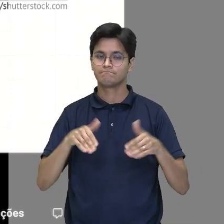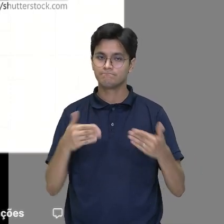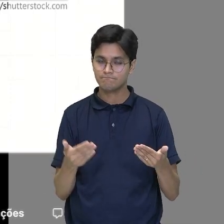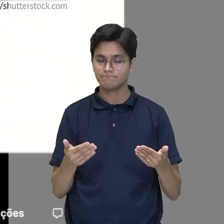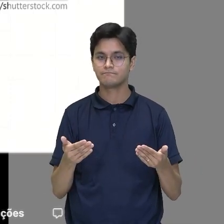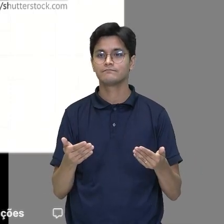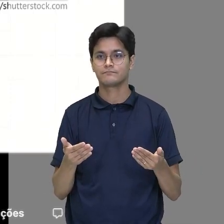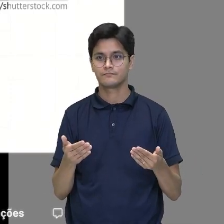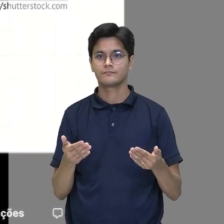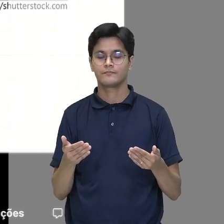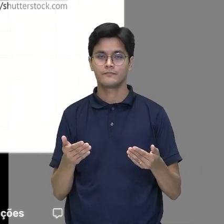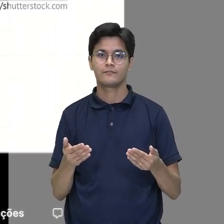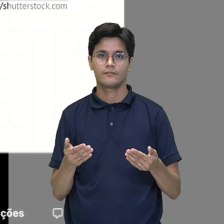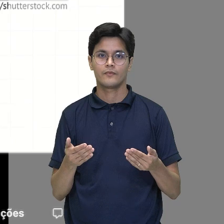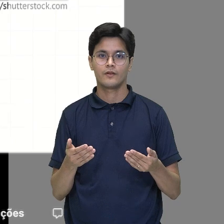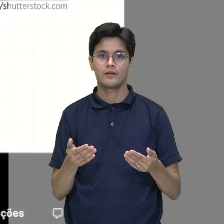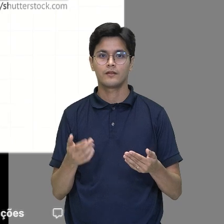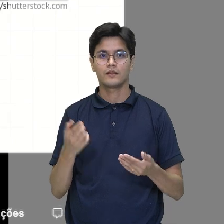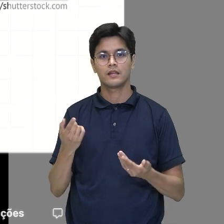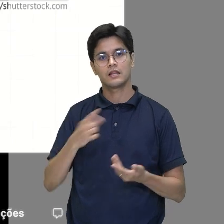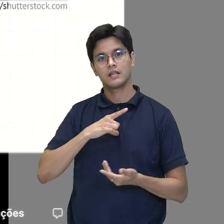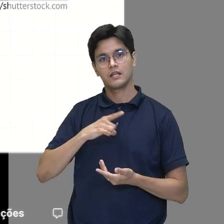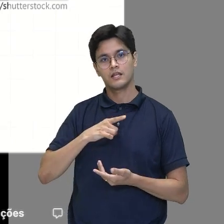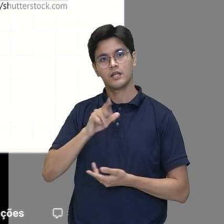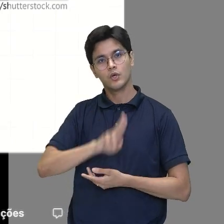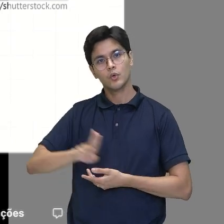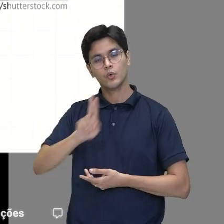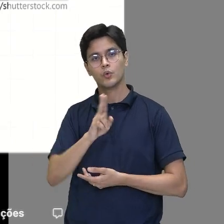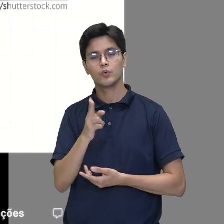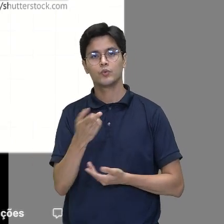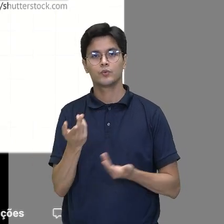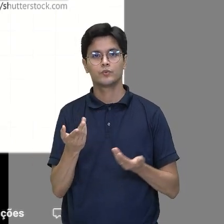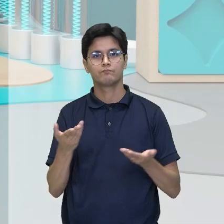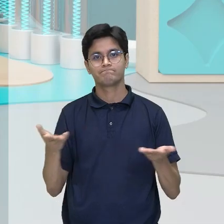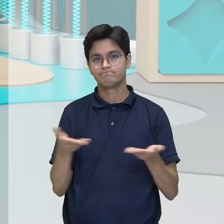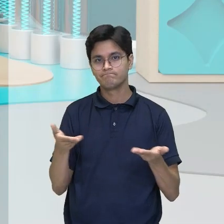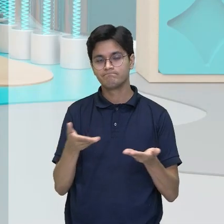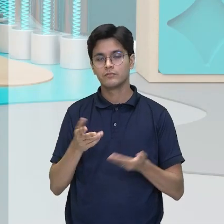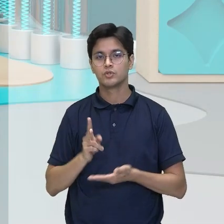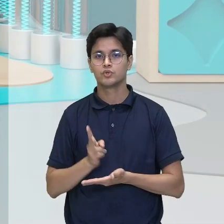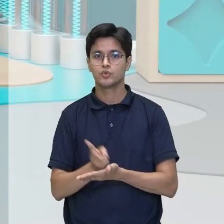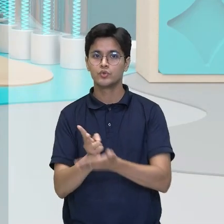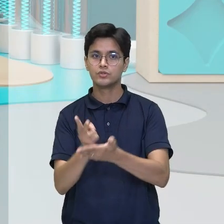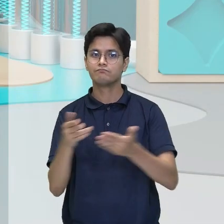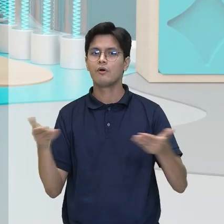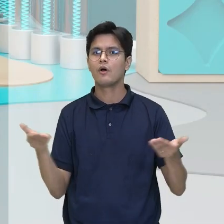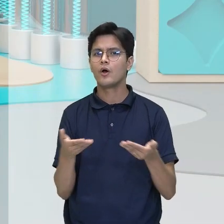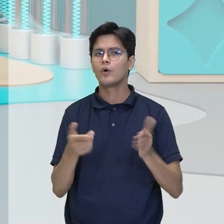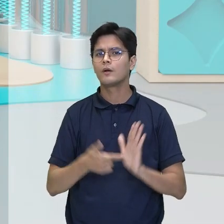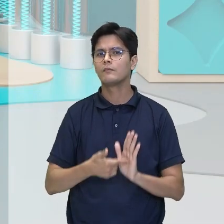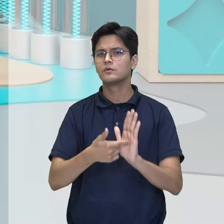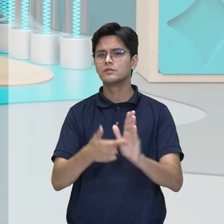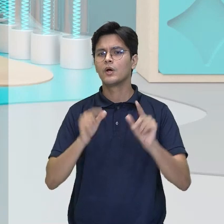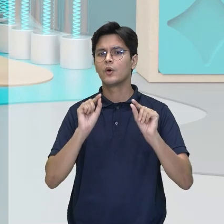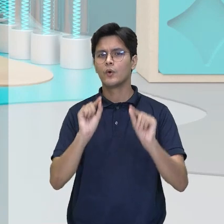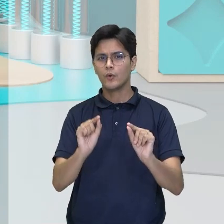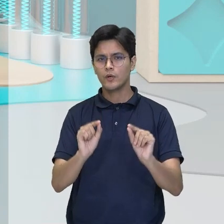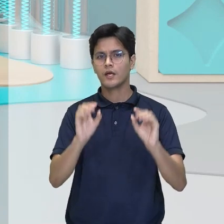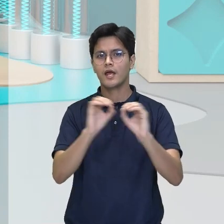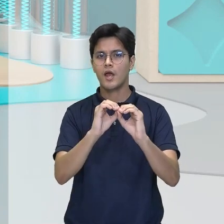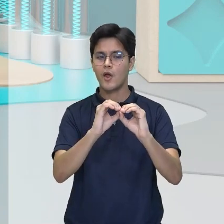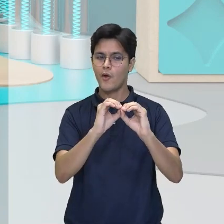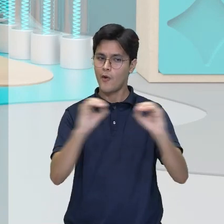pessoal, nós temos aí o uso do present continuous. E agora eu vou mostrar para vocês